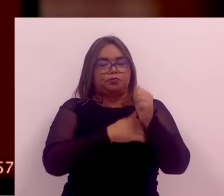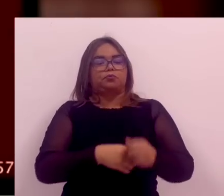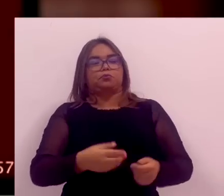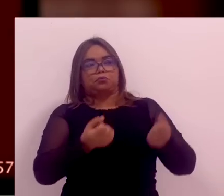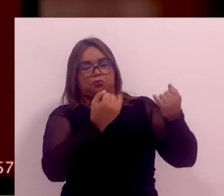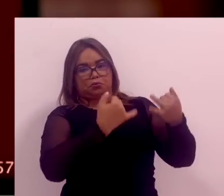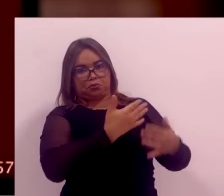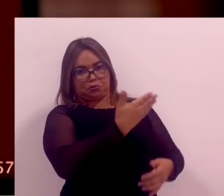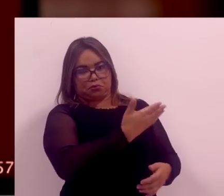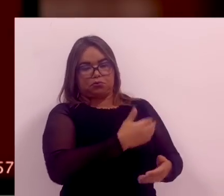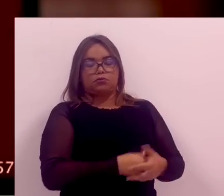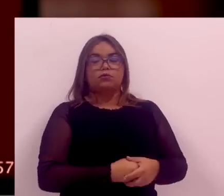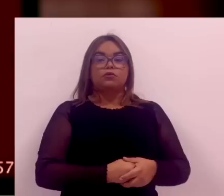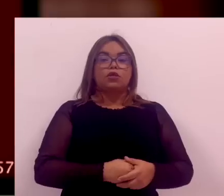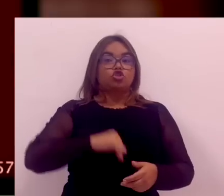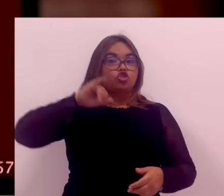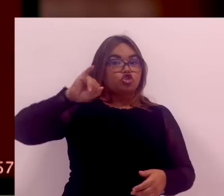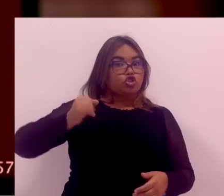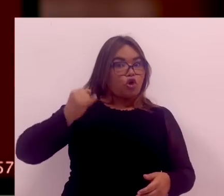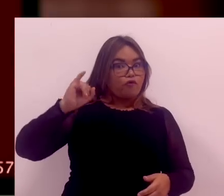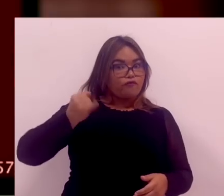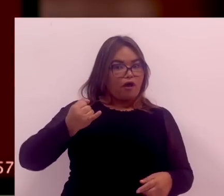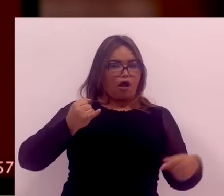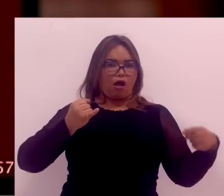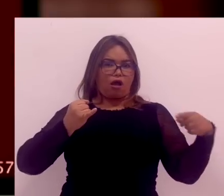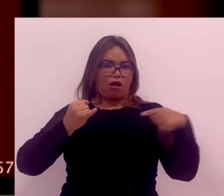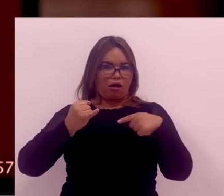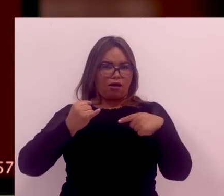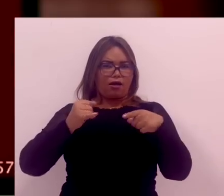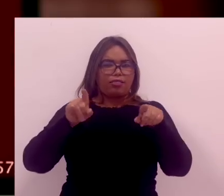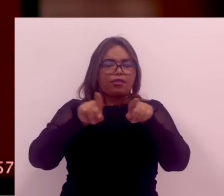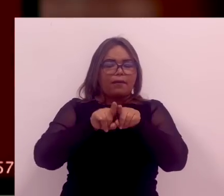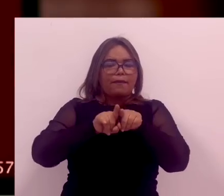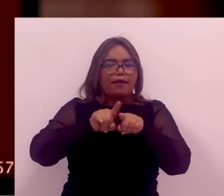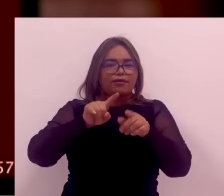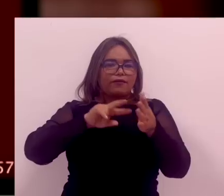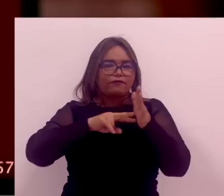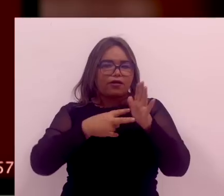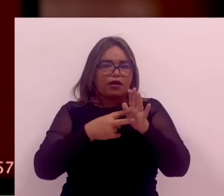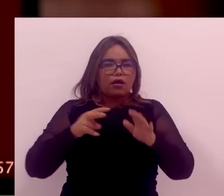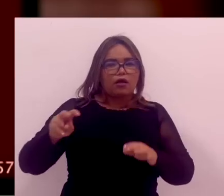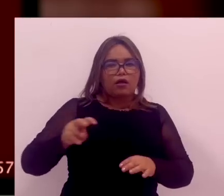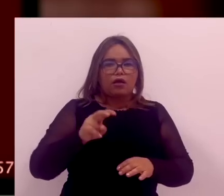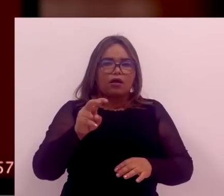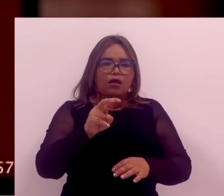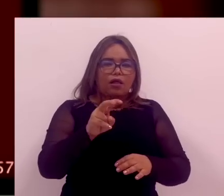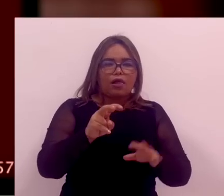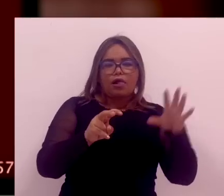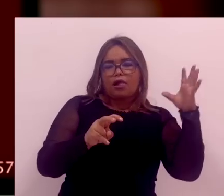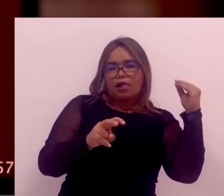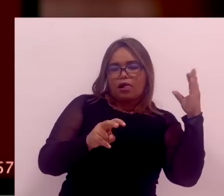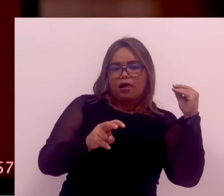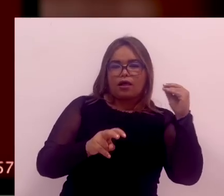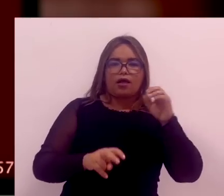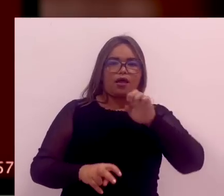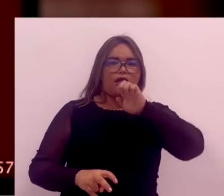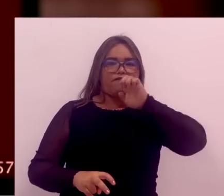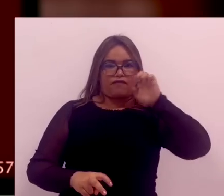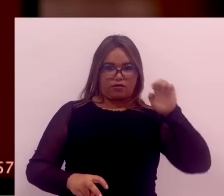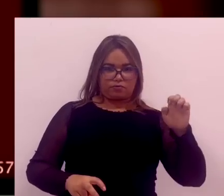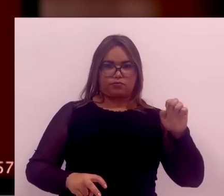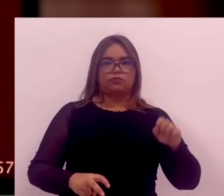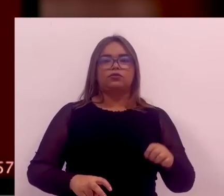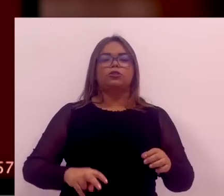Blavatsky, em Doutrina Secreta, página 73, diz: Jeová, esotericamente, como Elohim, é também a serpente